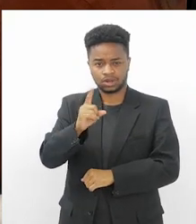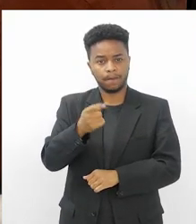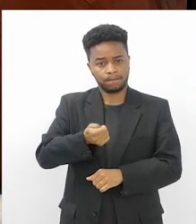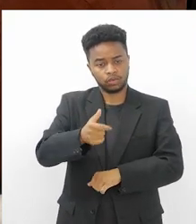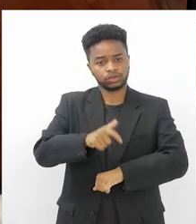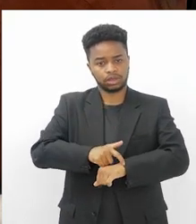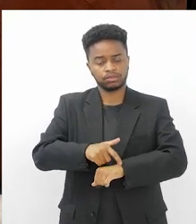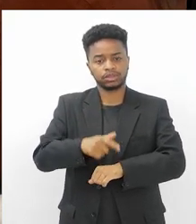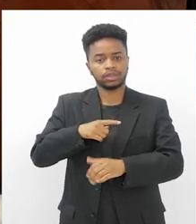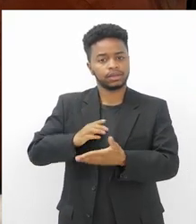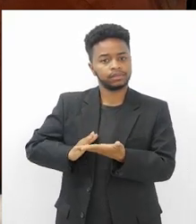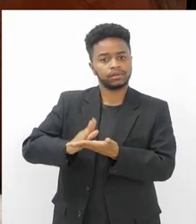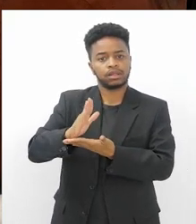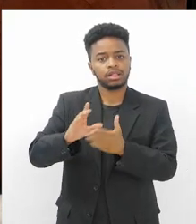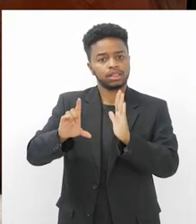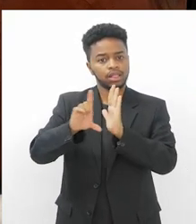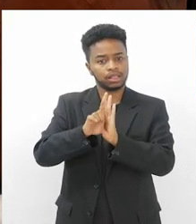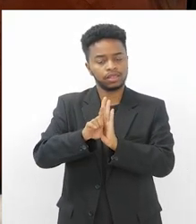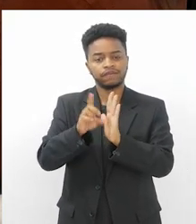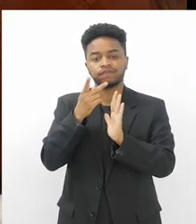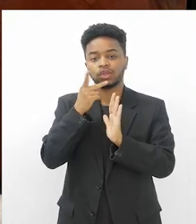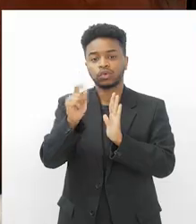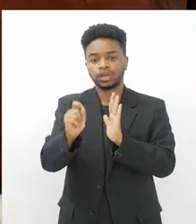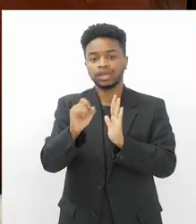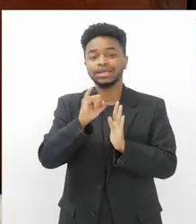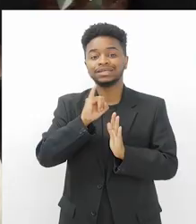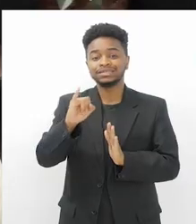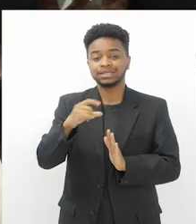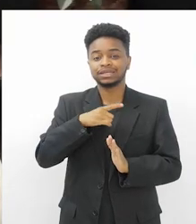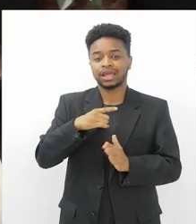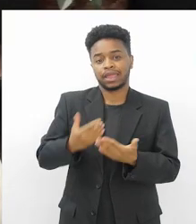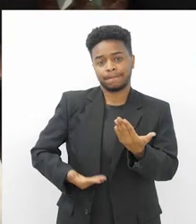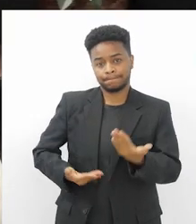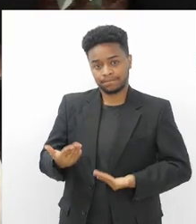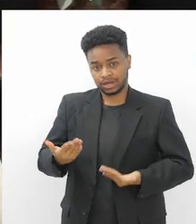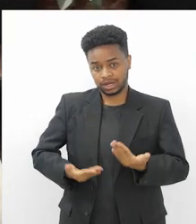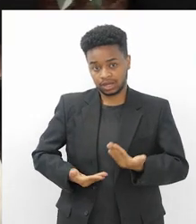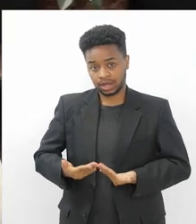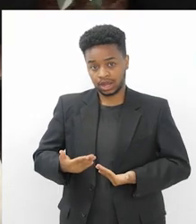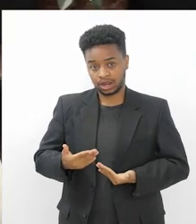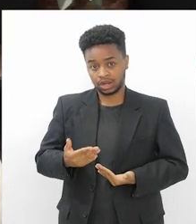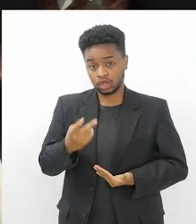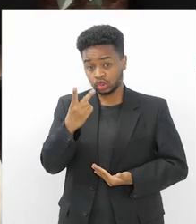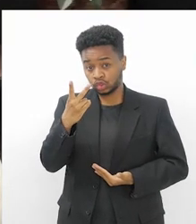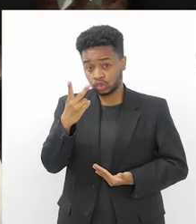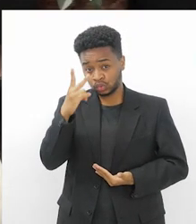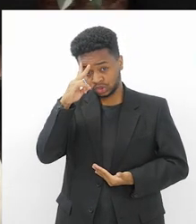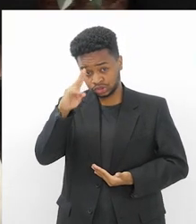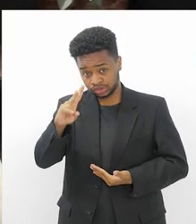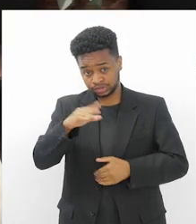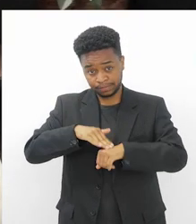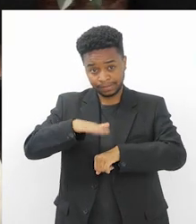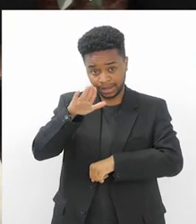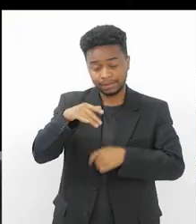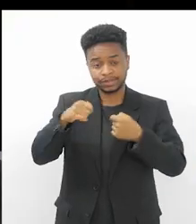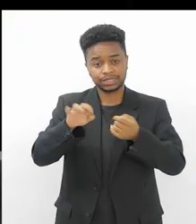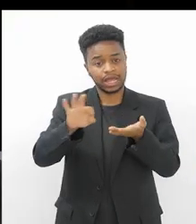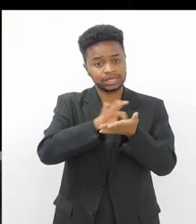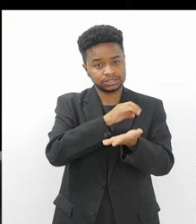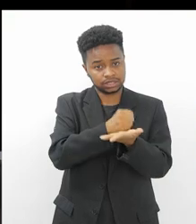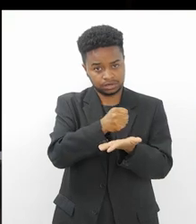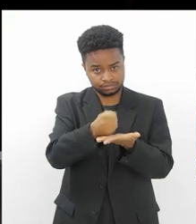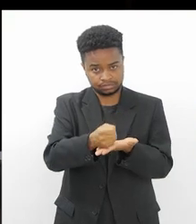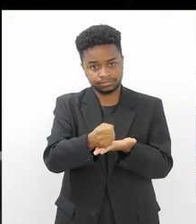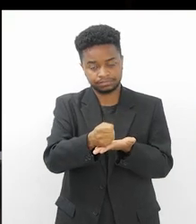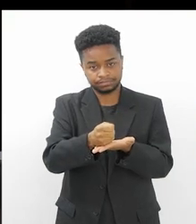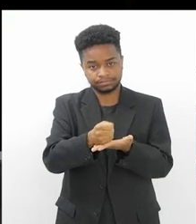recentemente, quer dizer, não tem tanto tempo assim, passou uma lei dizendo que se você tiver uma empregada por mais de 2 dias na